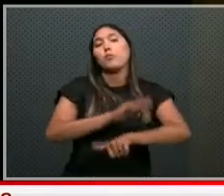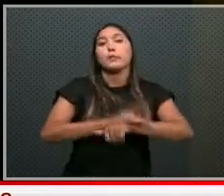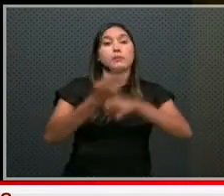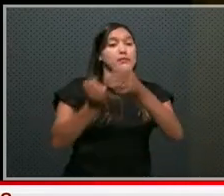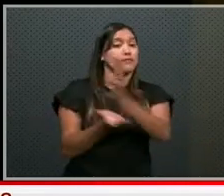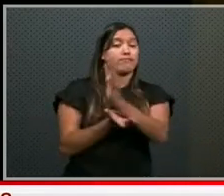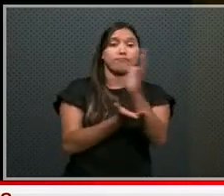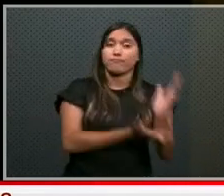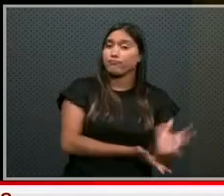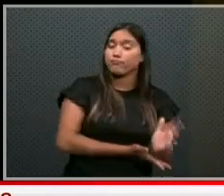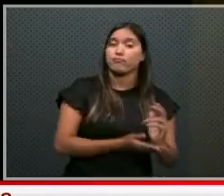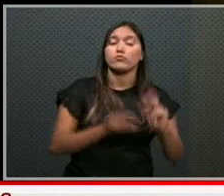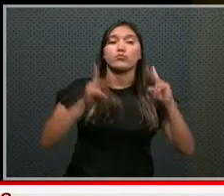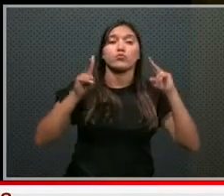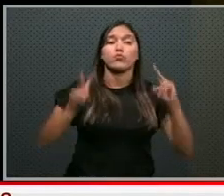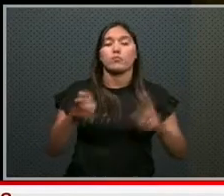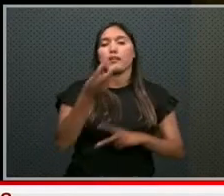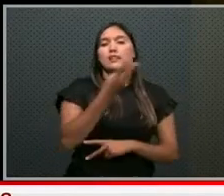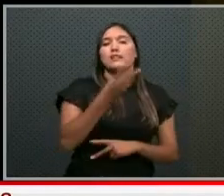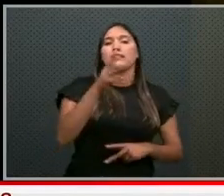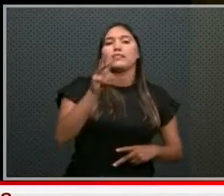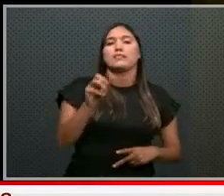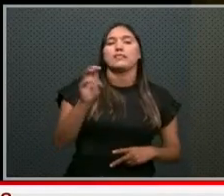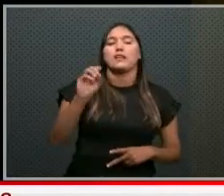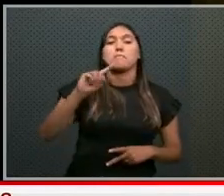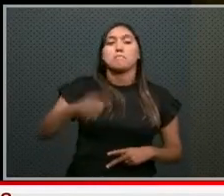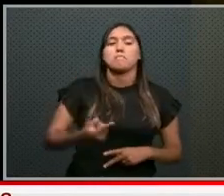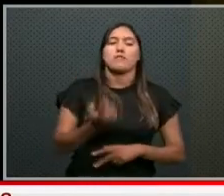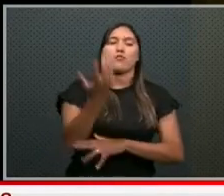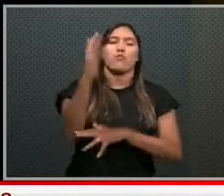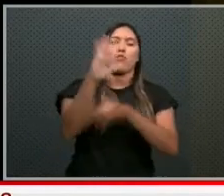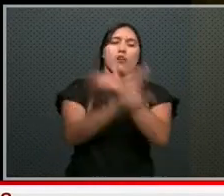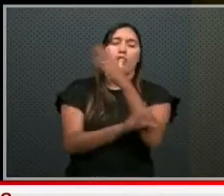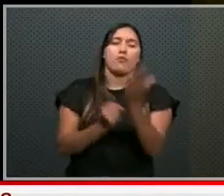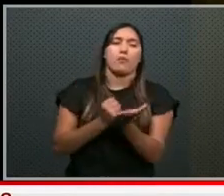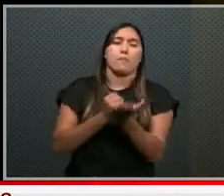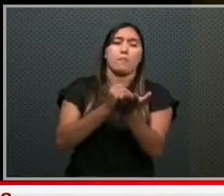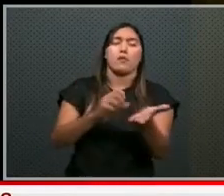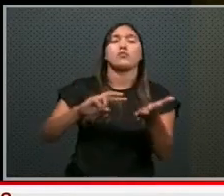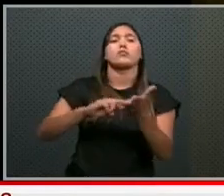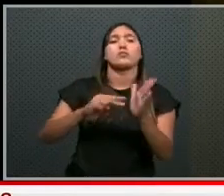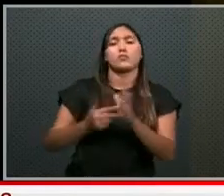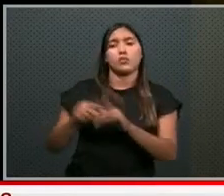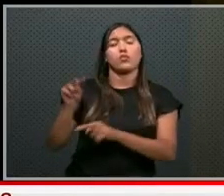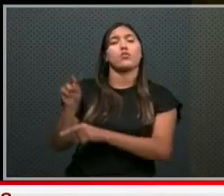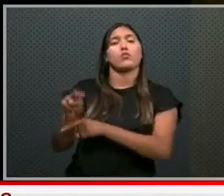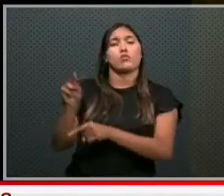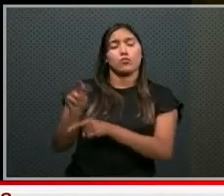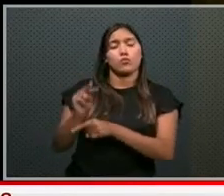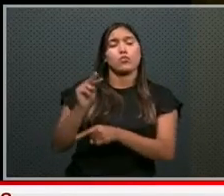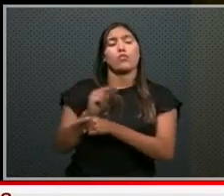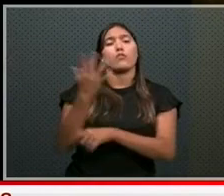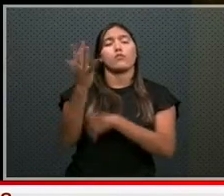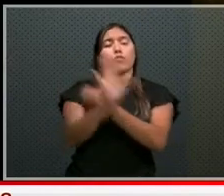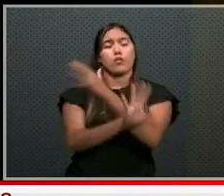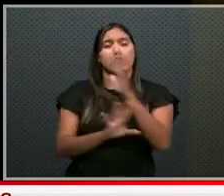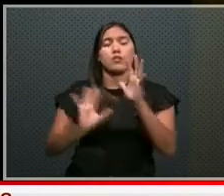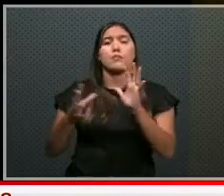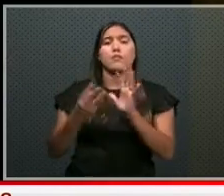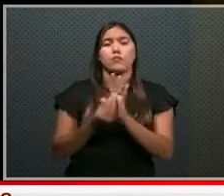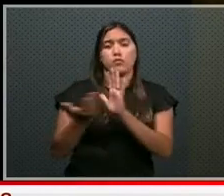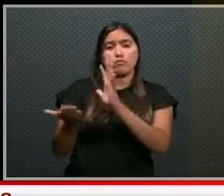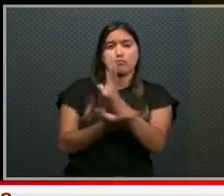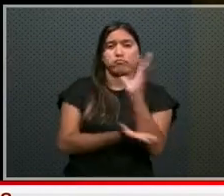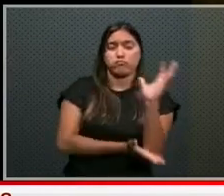aquela história de 300 milagre numa balsa Aquilo é a manutenção da floresta amazônica que na hora que você tira